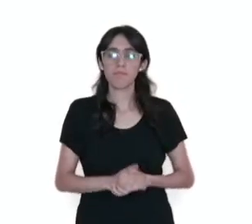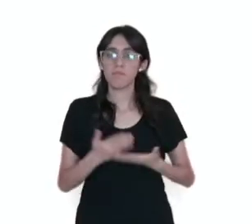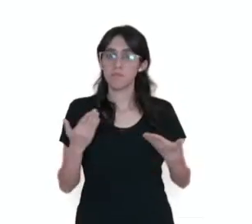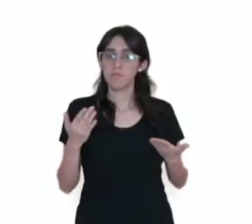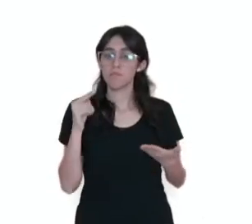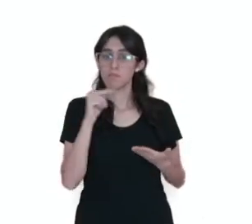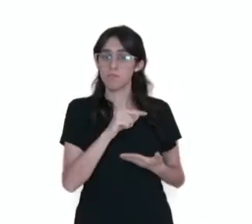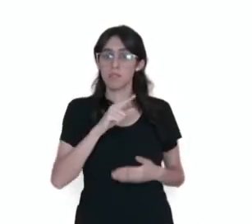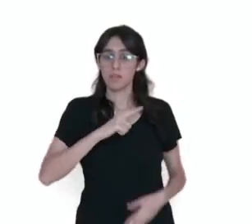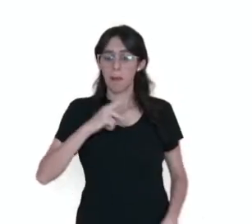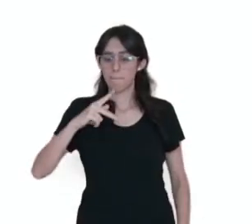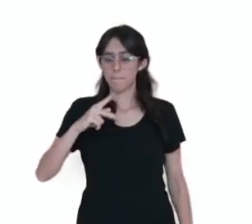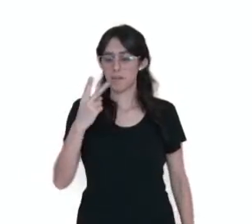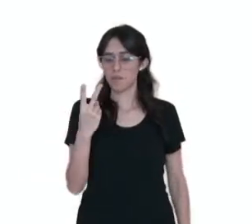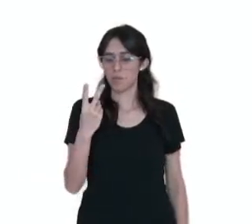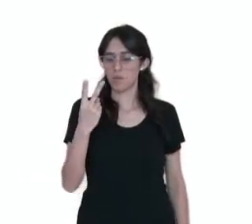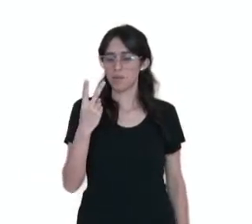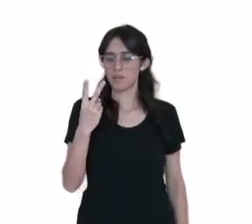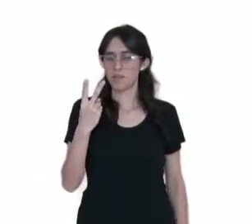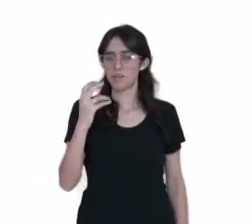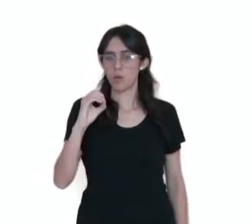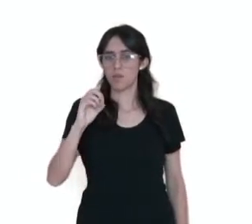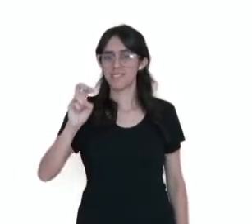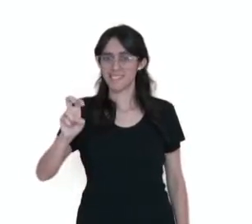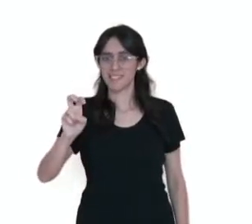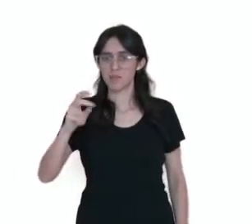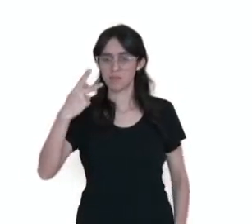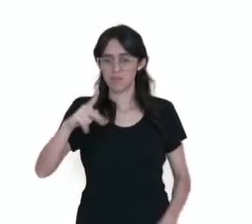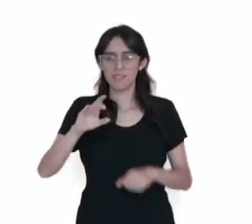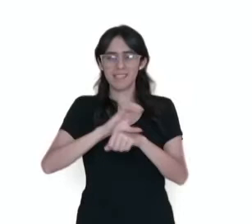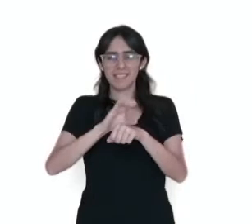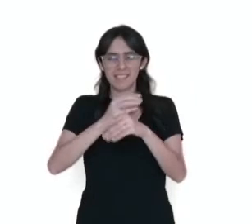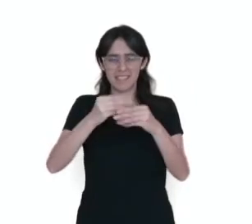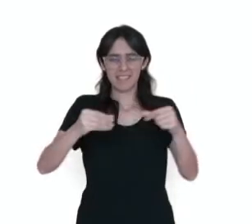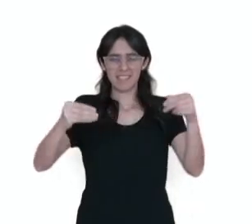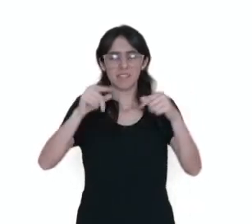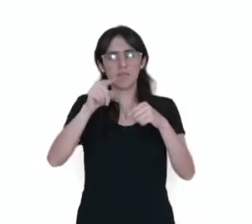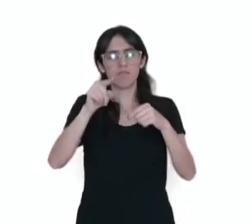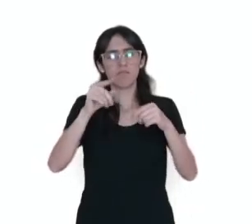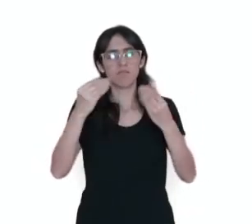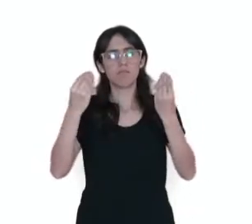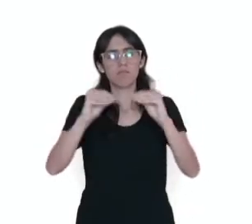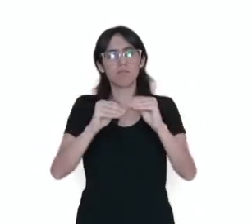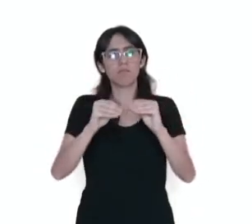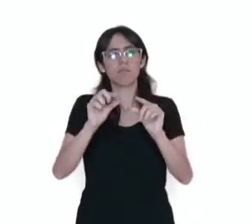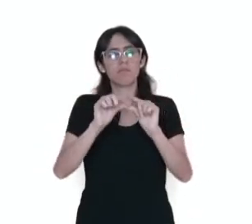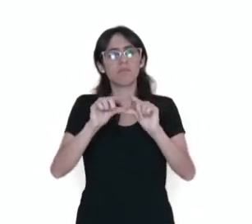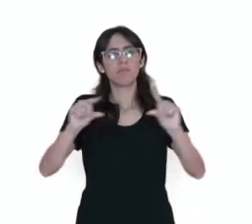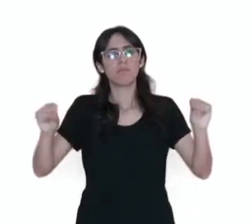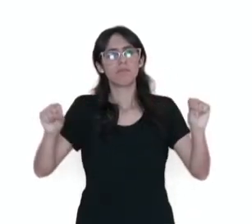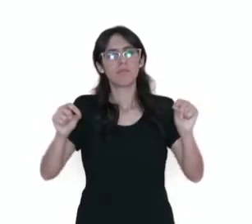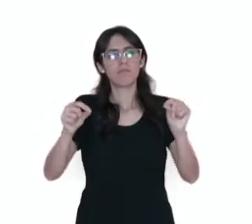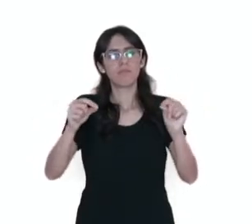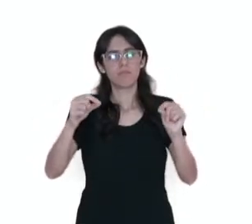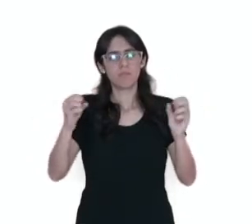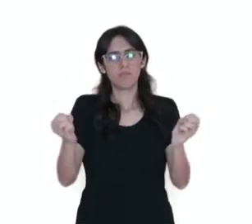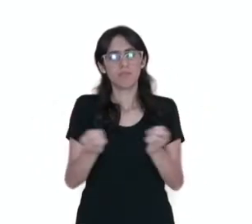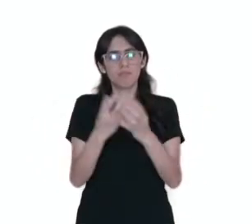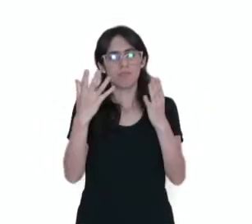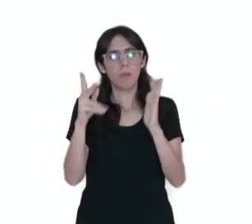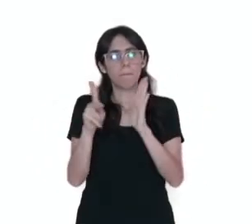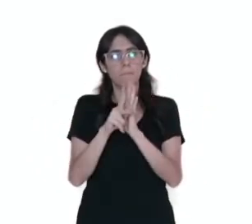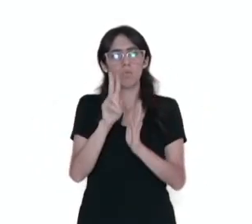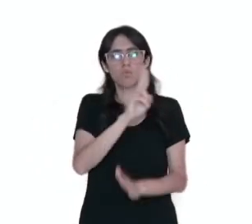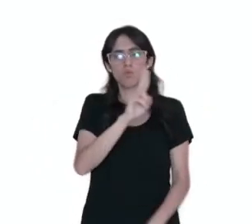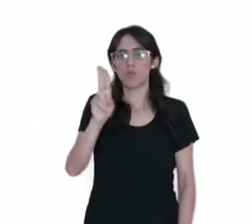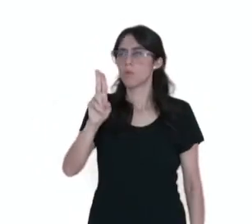do P2O5 na cinza armazenada, escreva a reação balanceada que ocorre entre o pentóxido de fósforo,